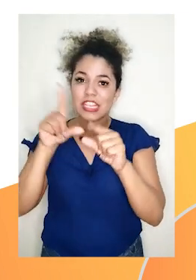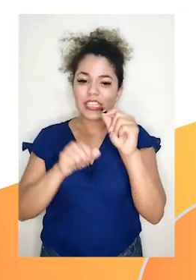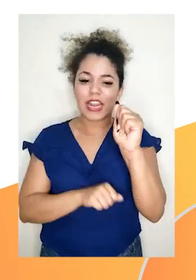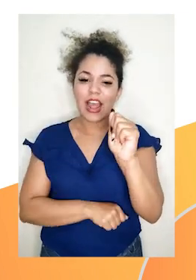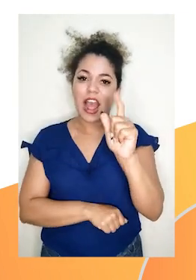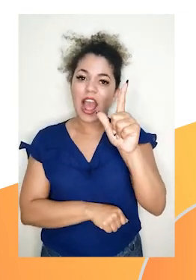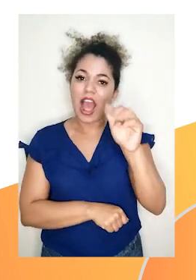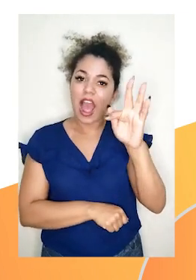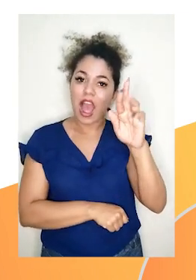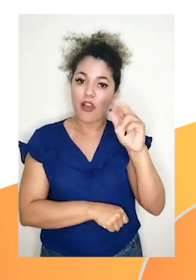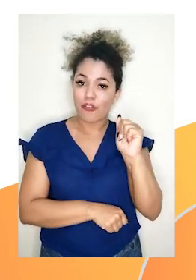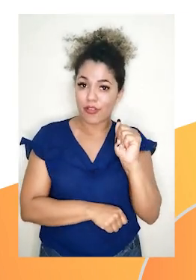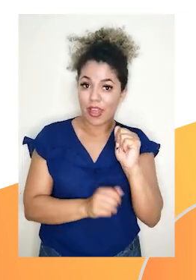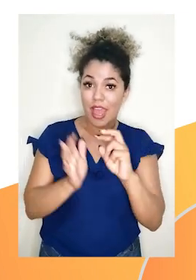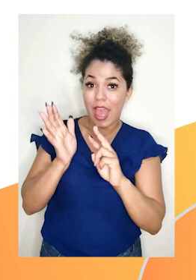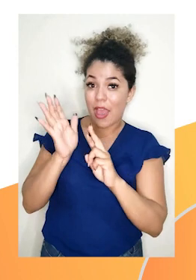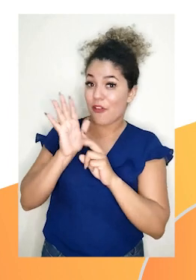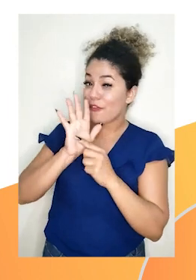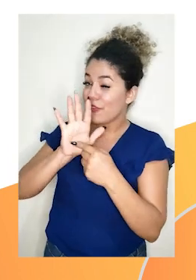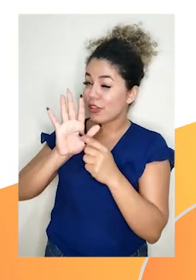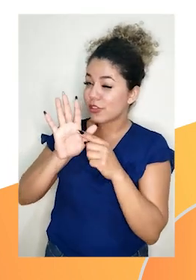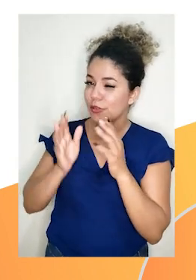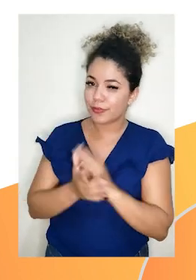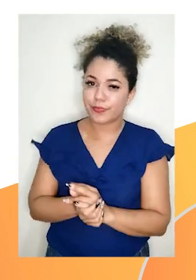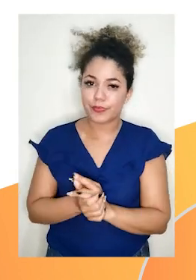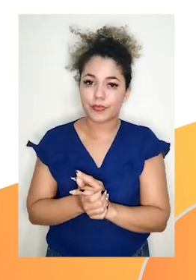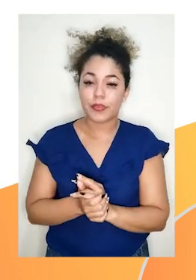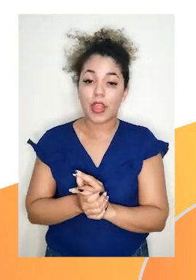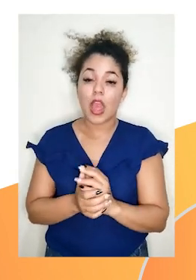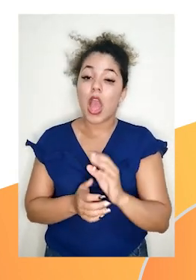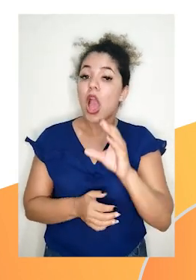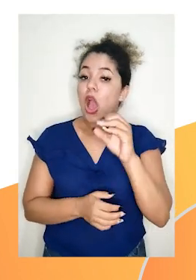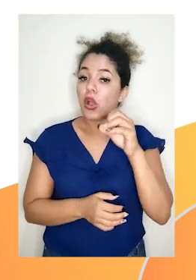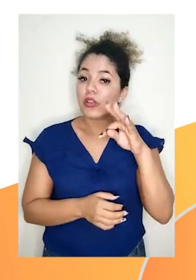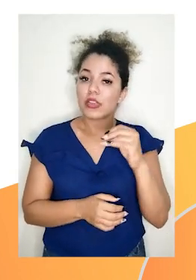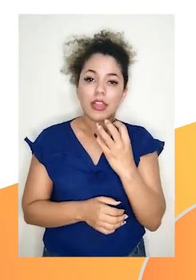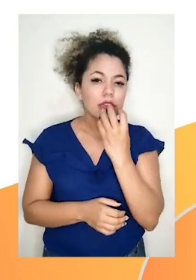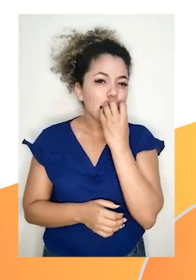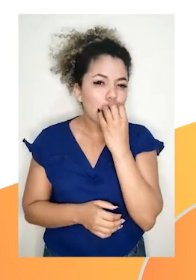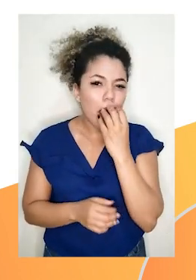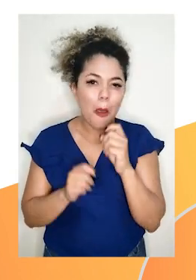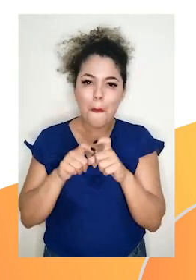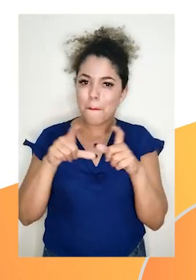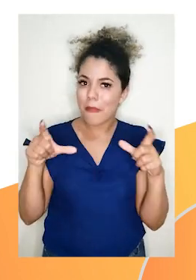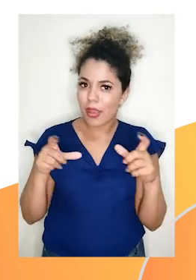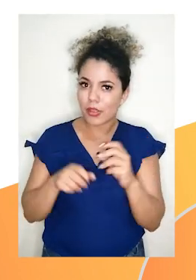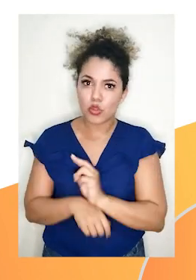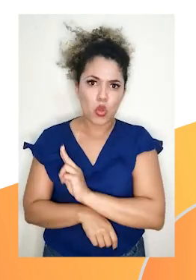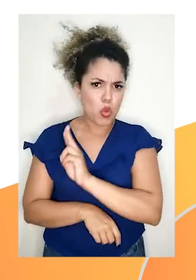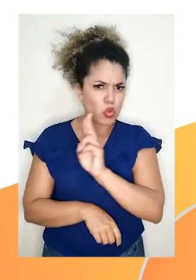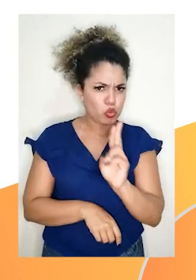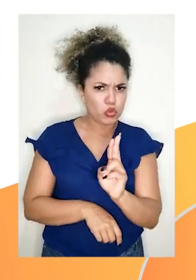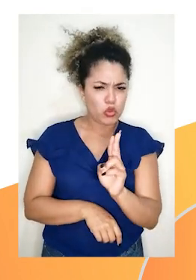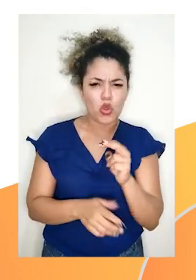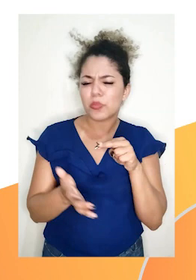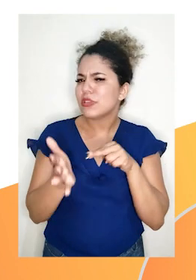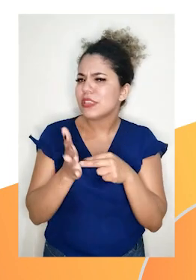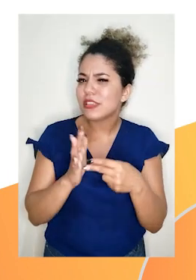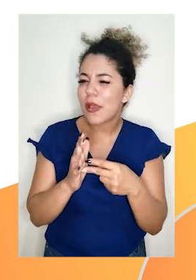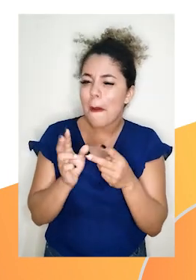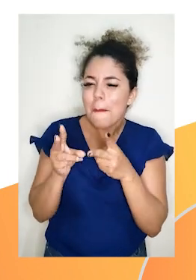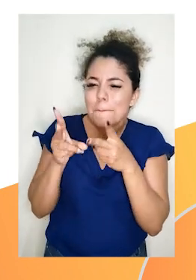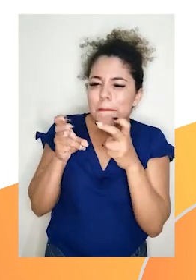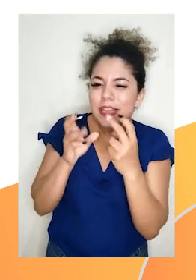Aqui nós temos a representação de algumas constelações. A constelação de Cão Maior, claro que o nome da constelação tem a ver com o seu